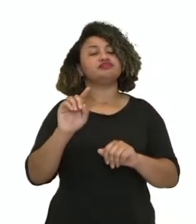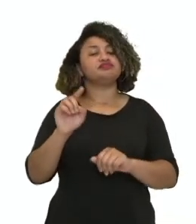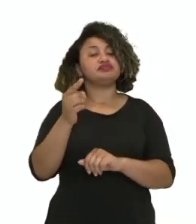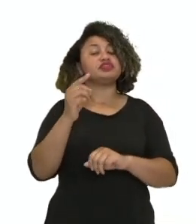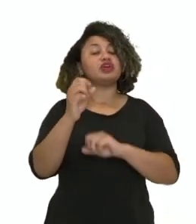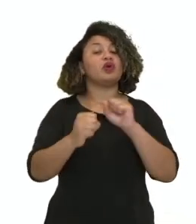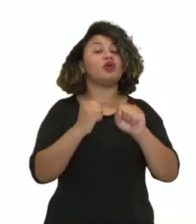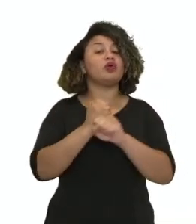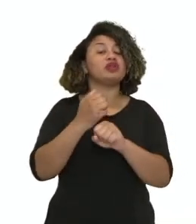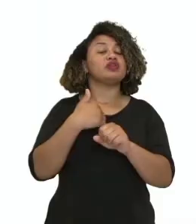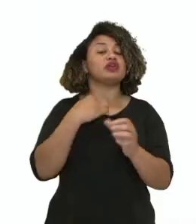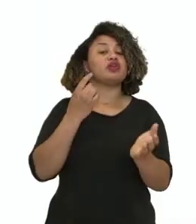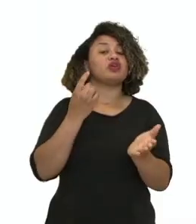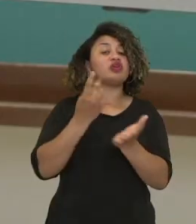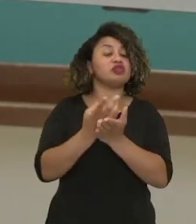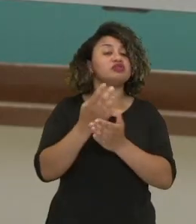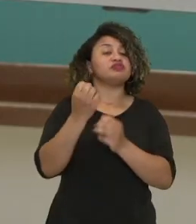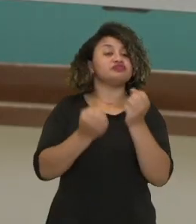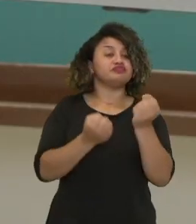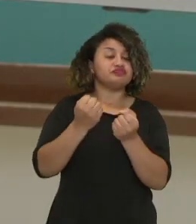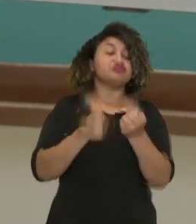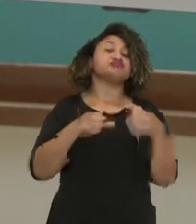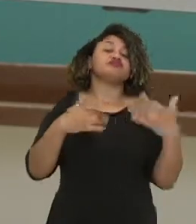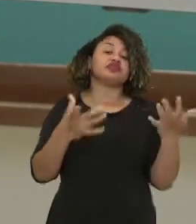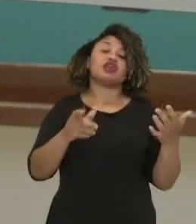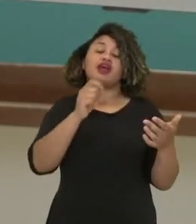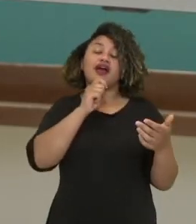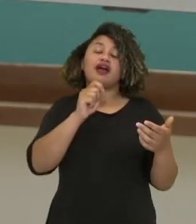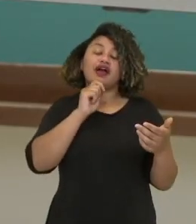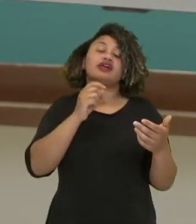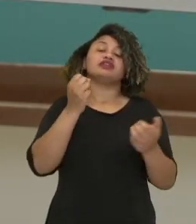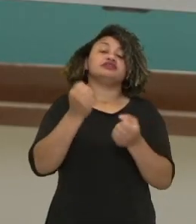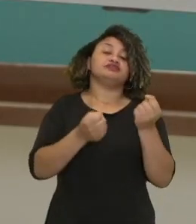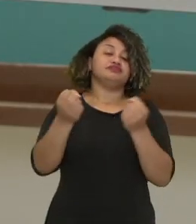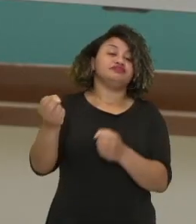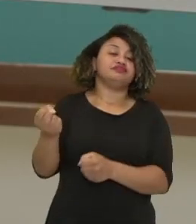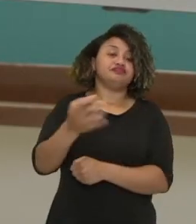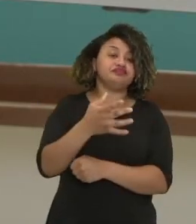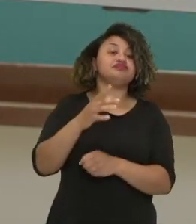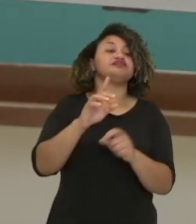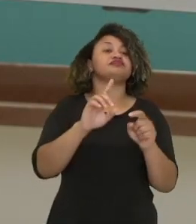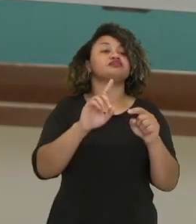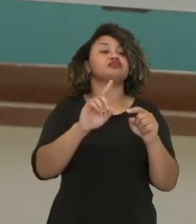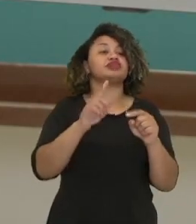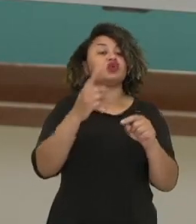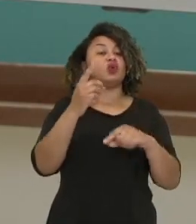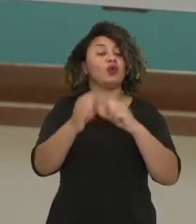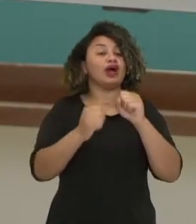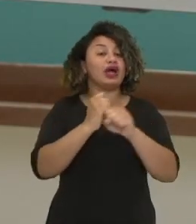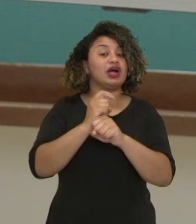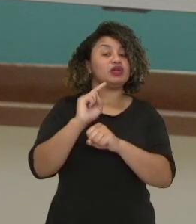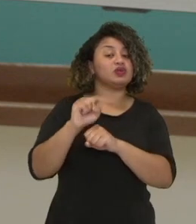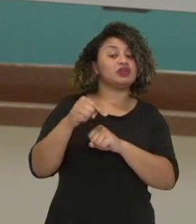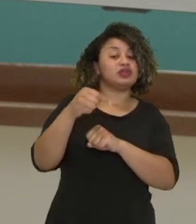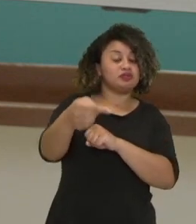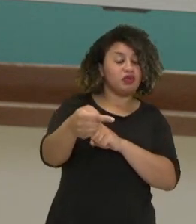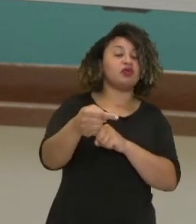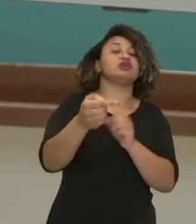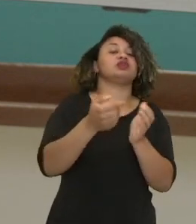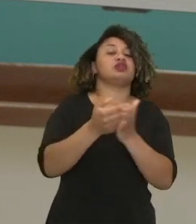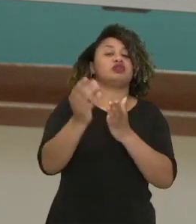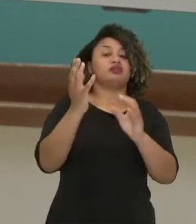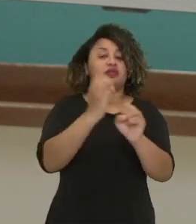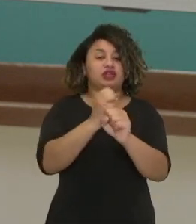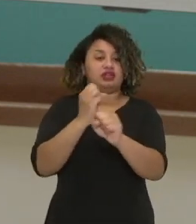que eu comprei o carro, então ele ainda é considerado um carro novo. Então, passado um ano que eu vou começar a calcular,